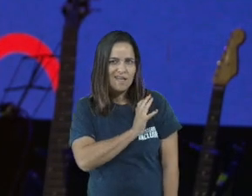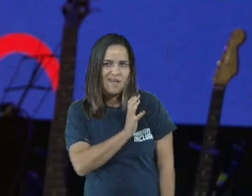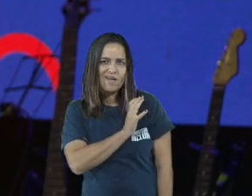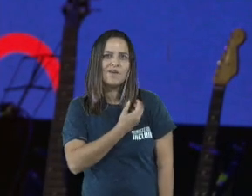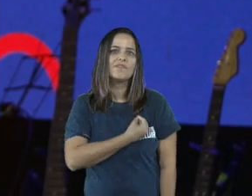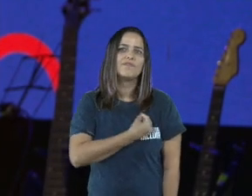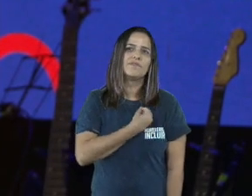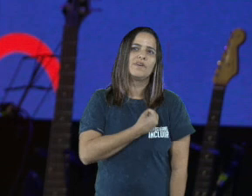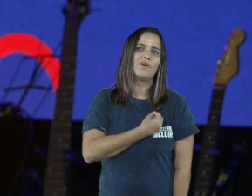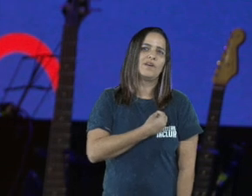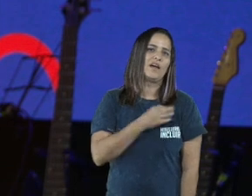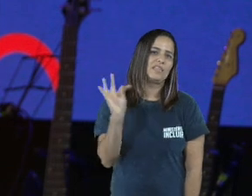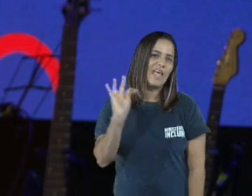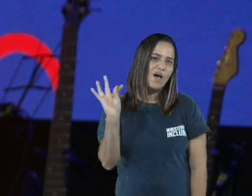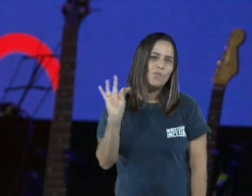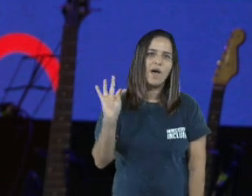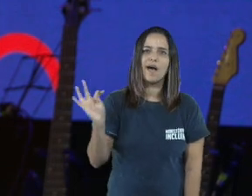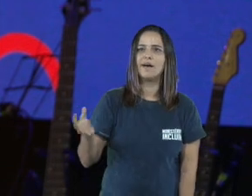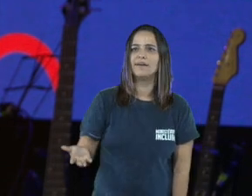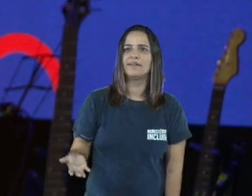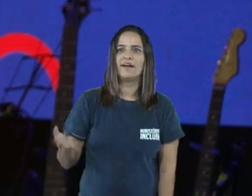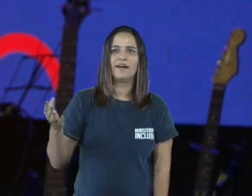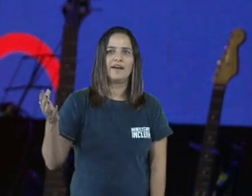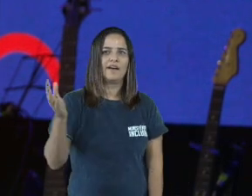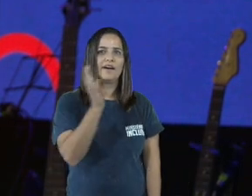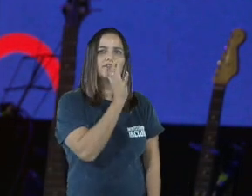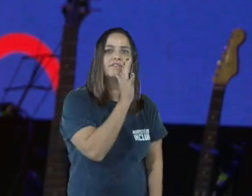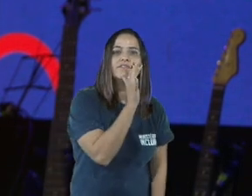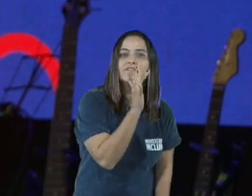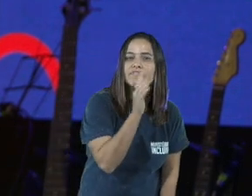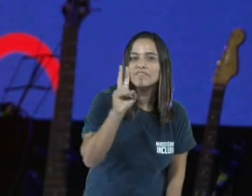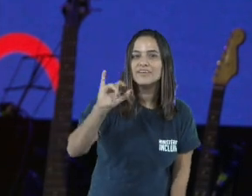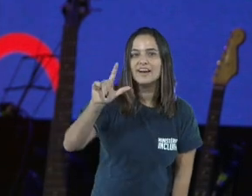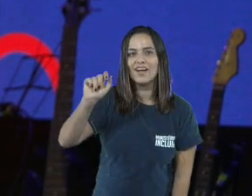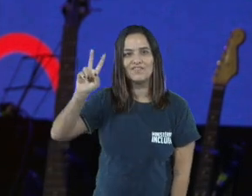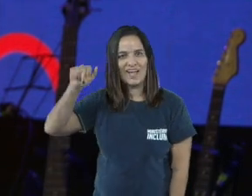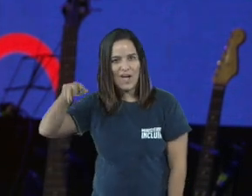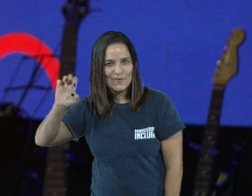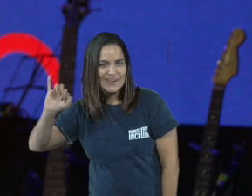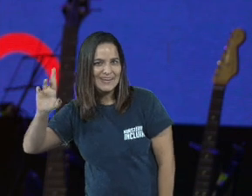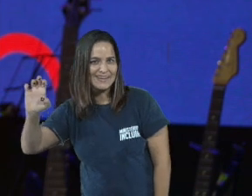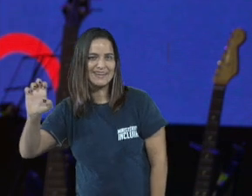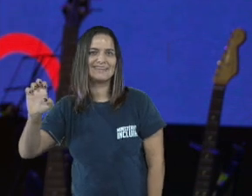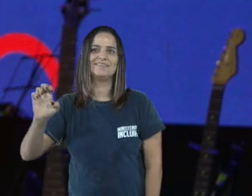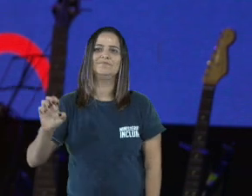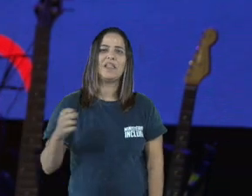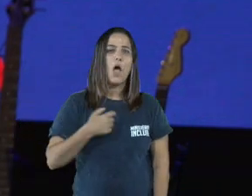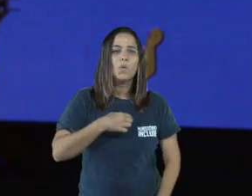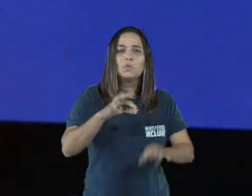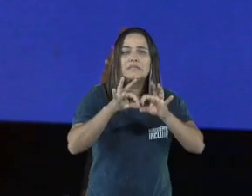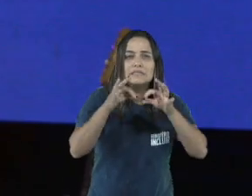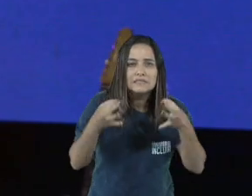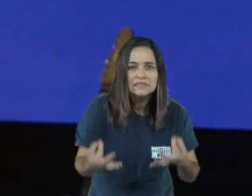o Mirabel porque alguém comprava aquela caixa Dome Label lá no Makro e era unir